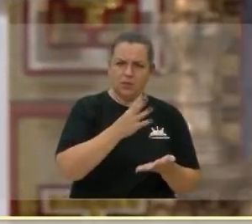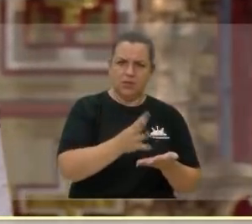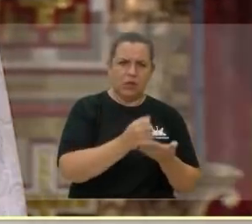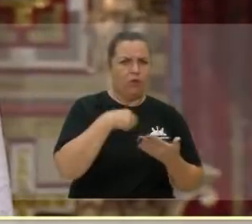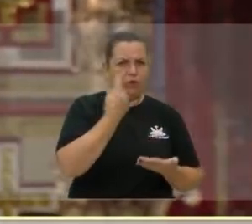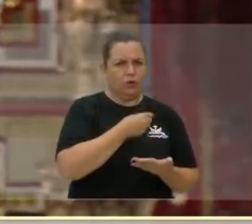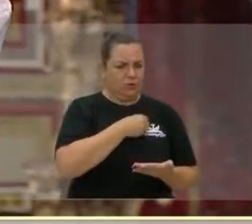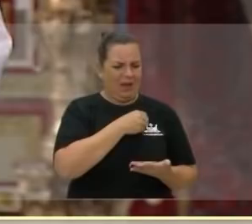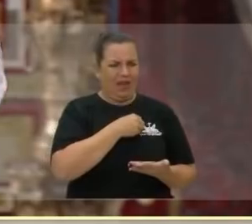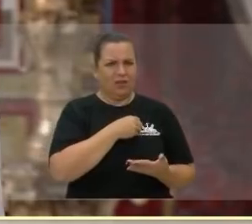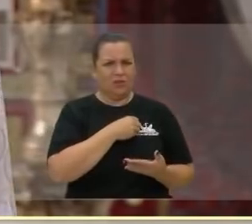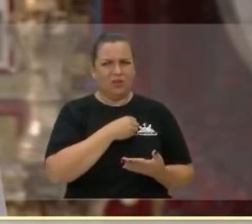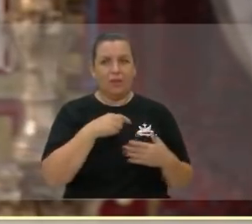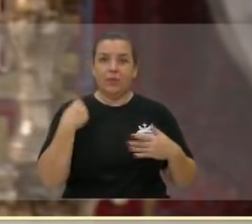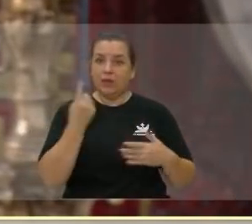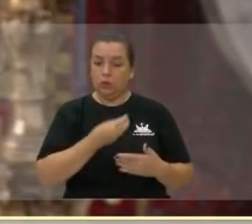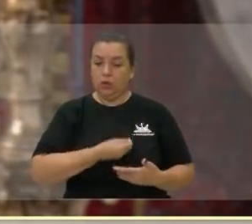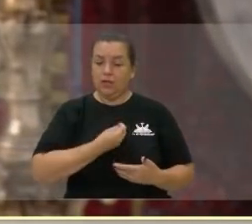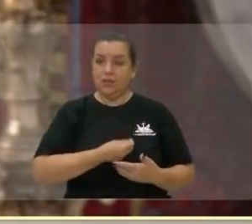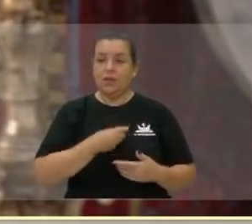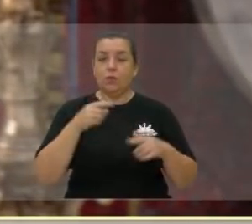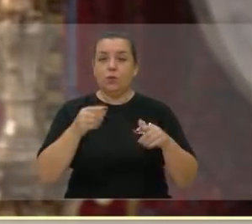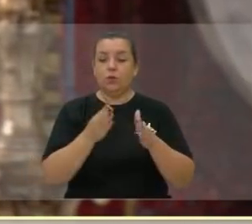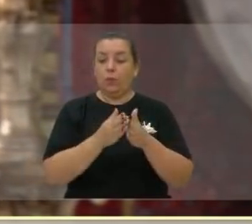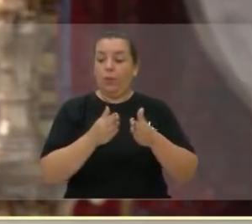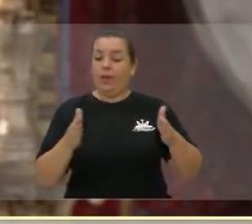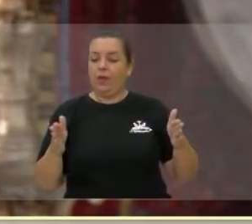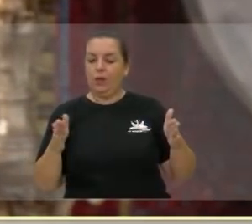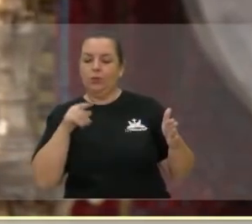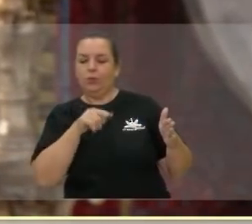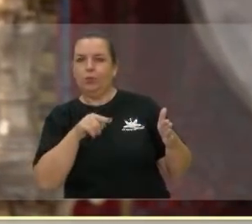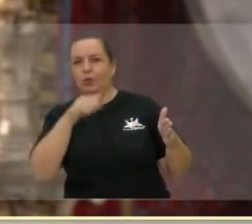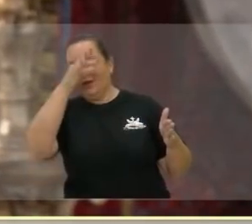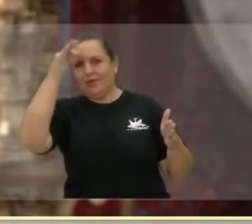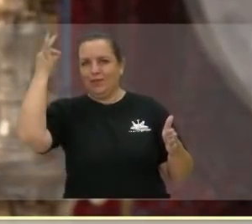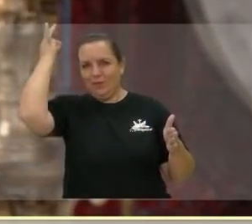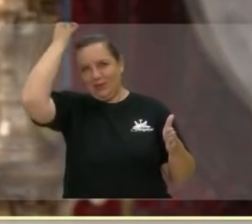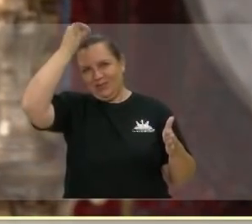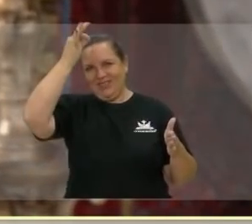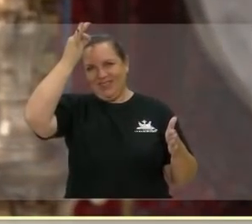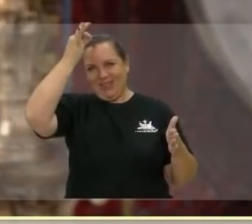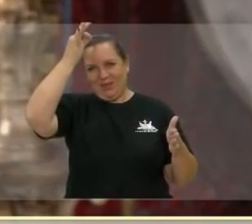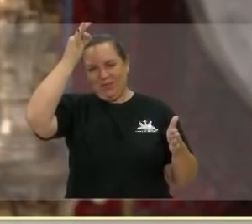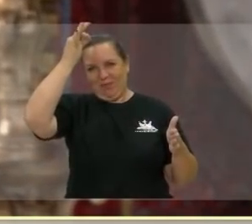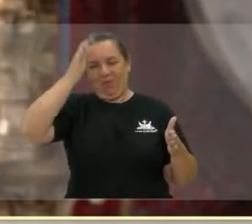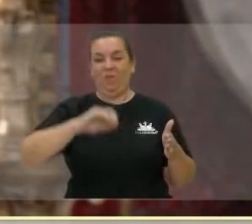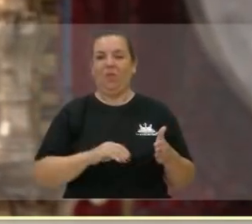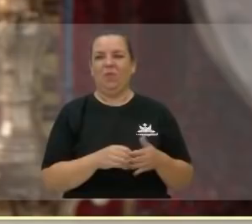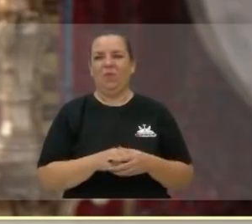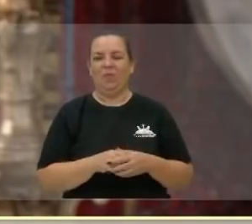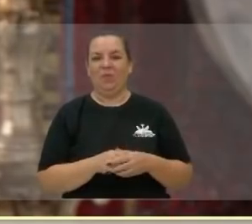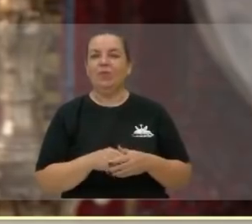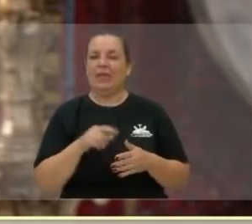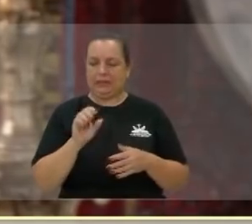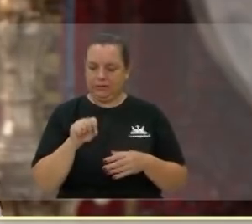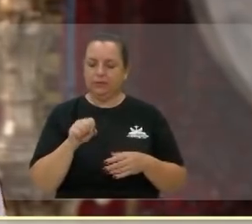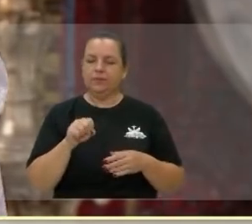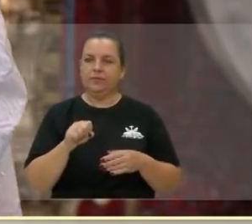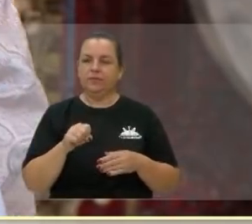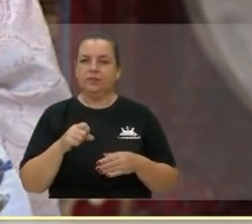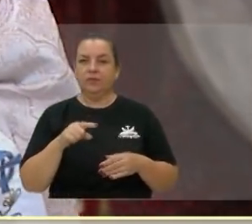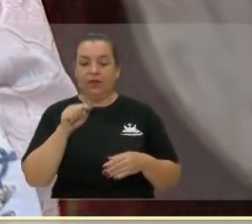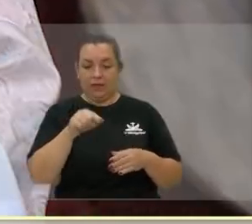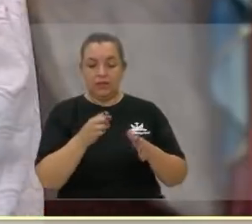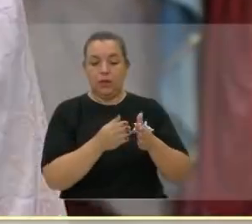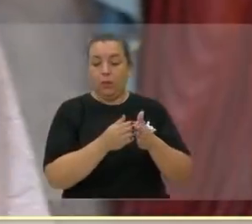Então, nós estamos no período do Espírito Santo. Isso mesmo, nós estamos